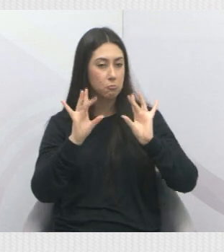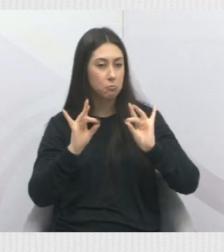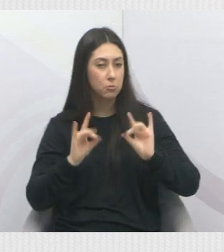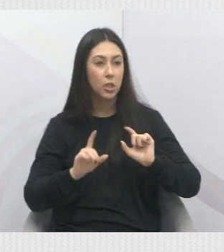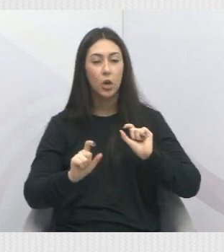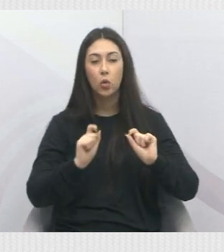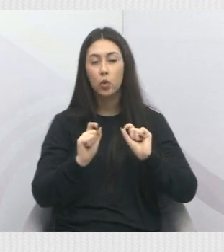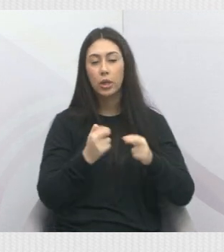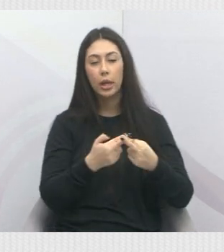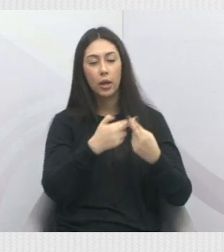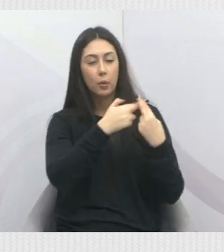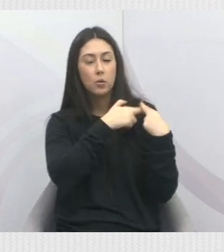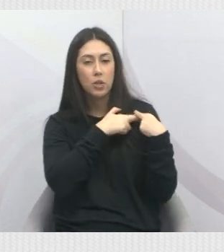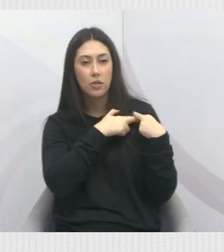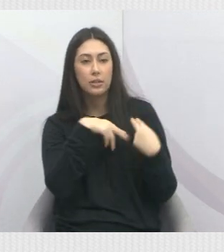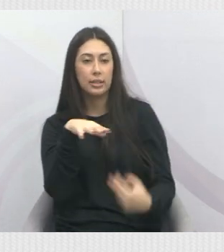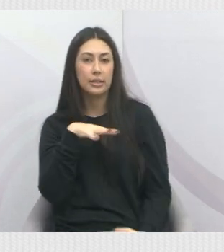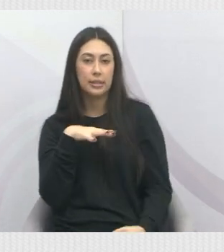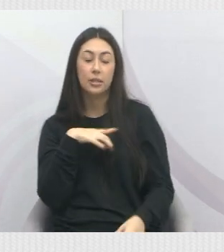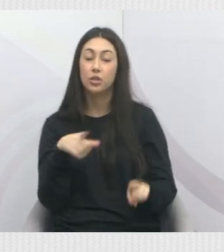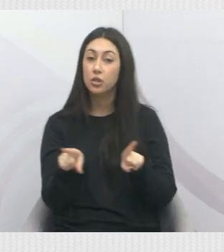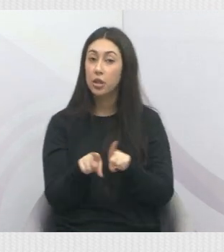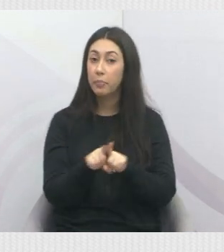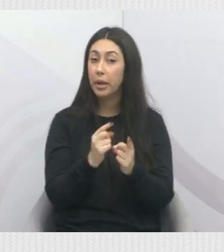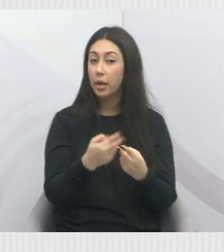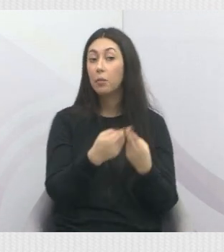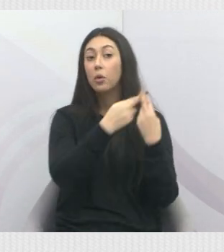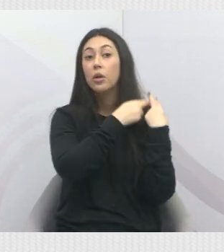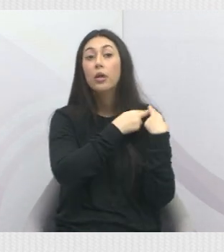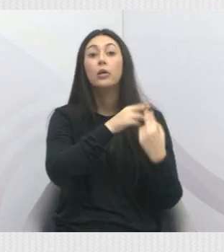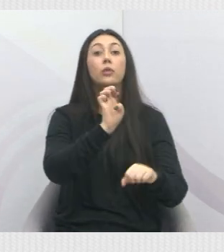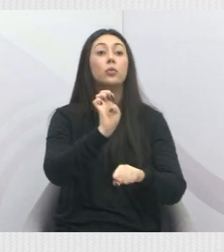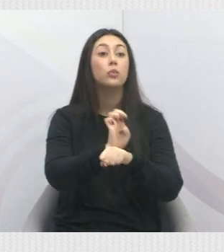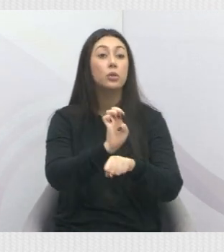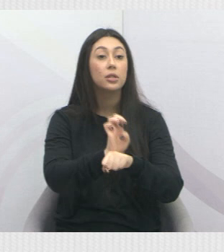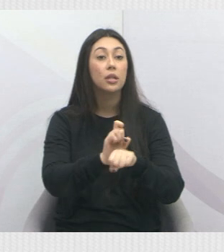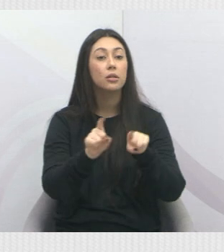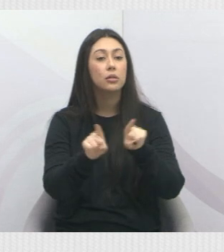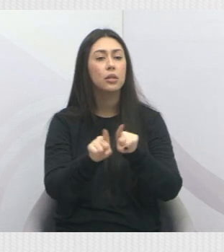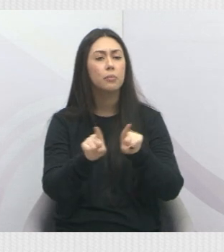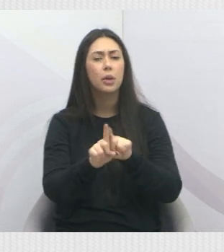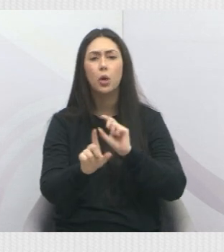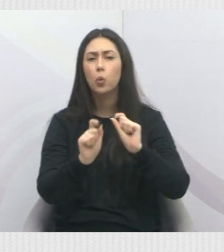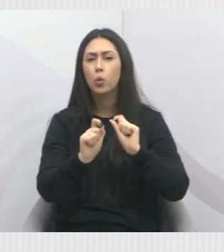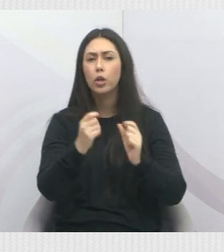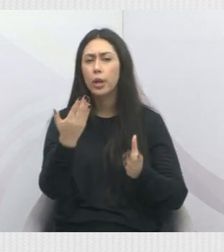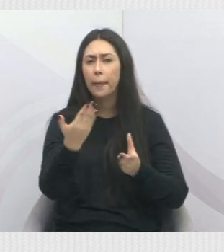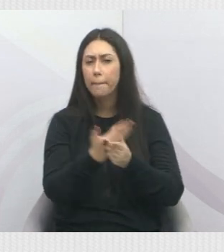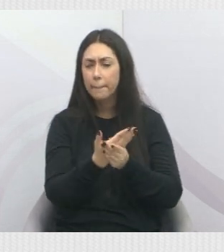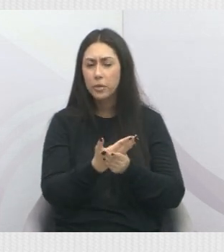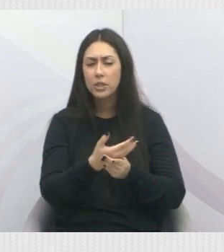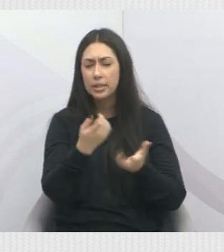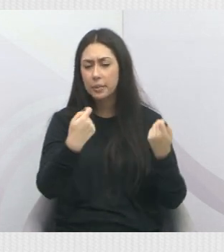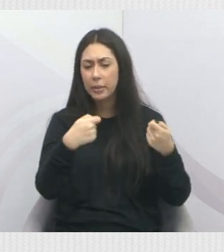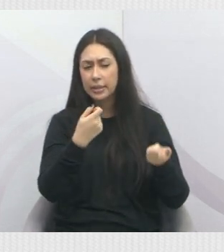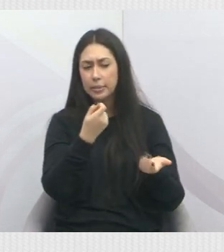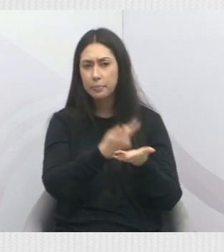do município e o que é cumprimento do Estado e o que envolve processos indenizatórios.